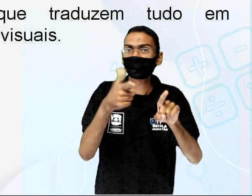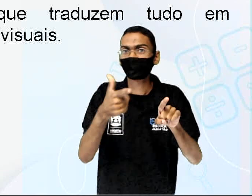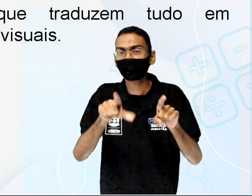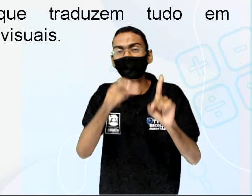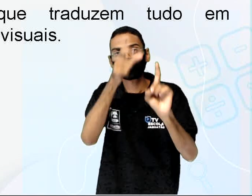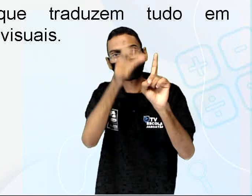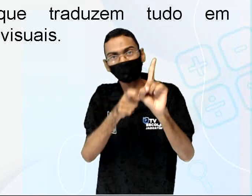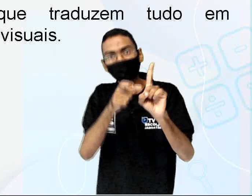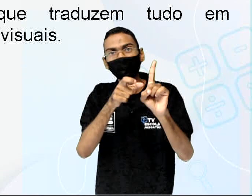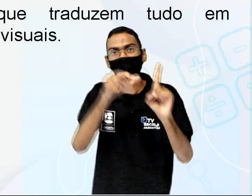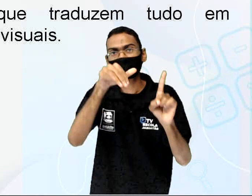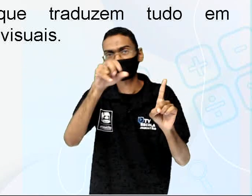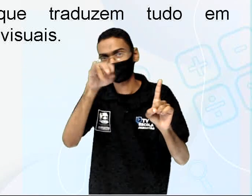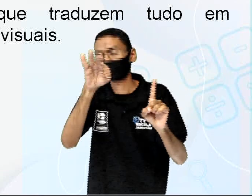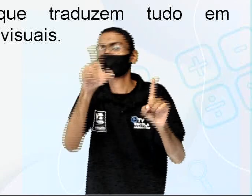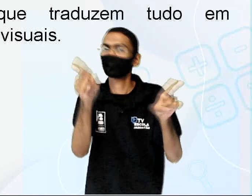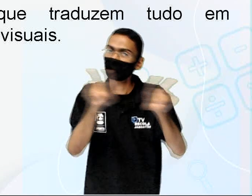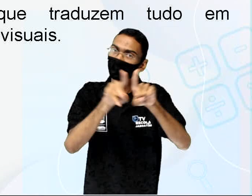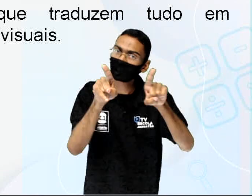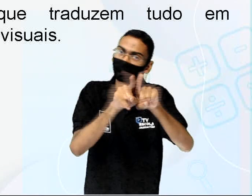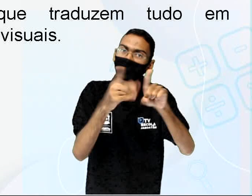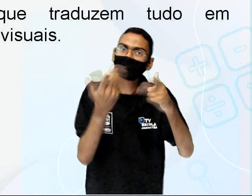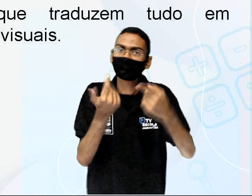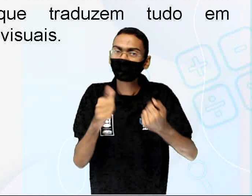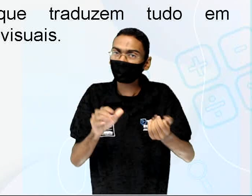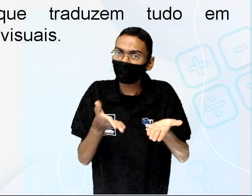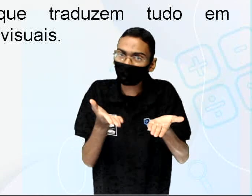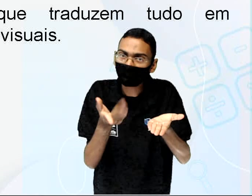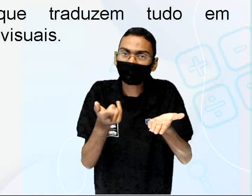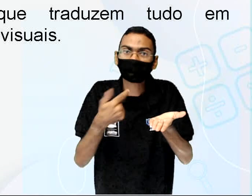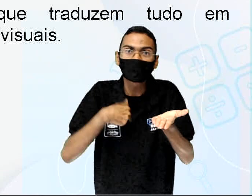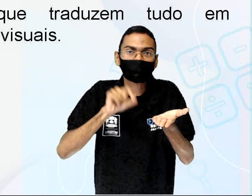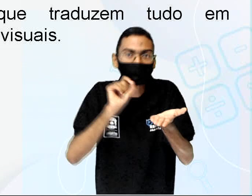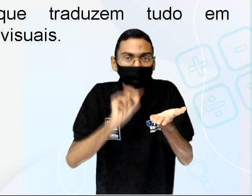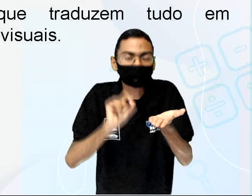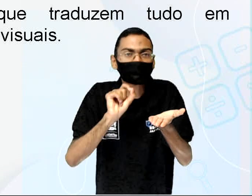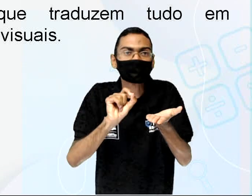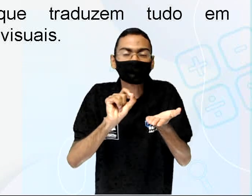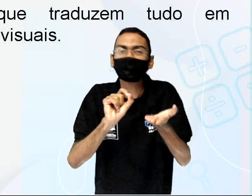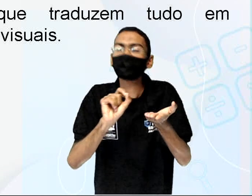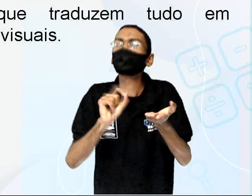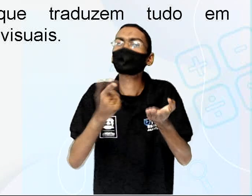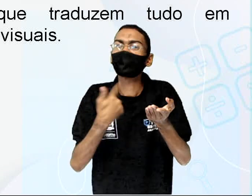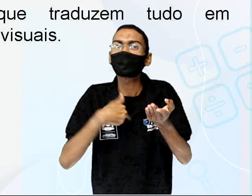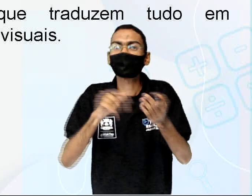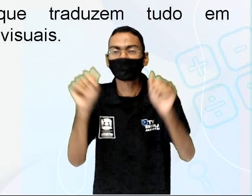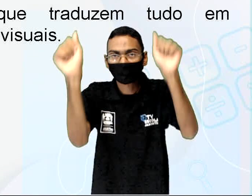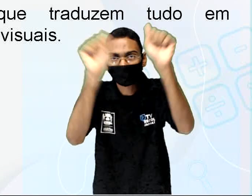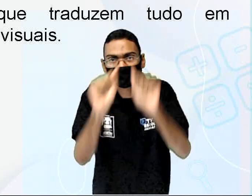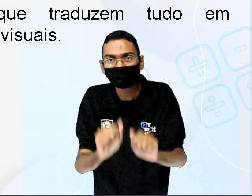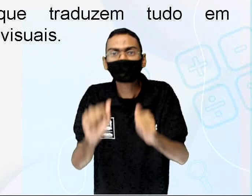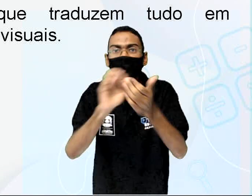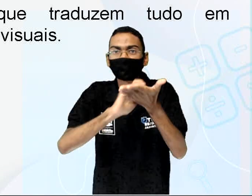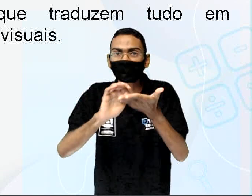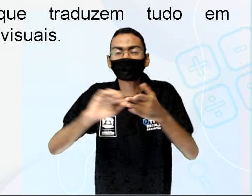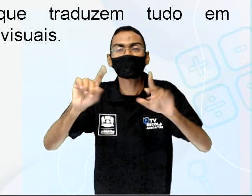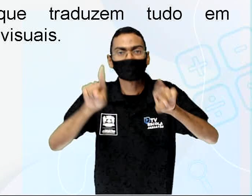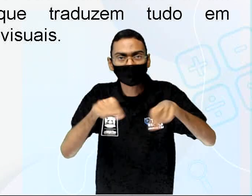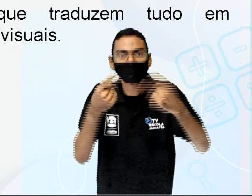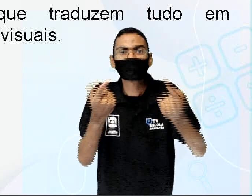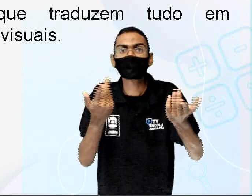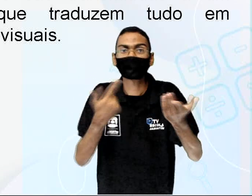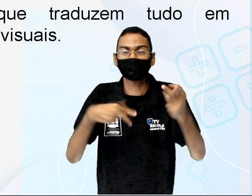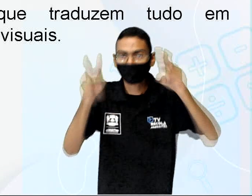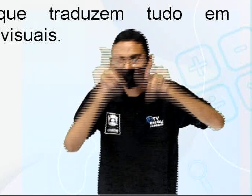obra chamada Sinestesia, onde ele explora a relação entre música e arte digital. Então, como vocês podem ver nessa foto, ele está no